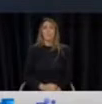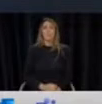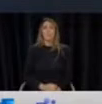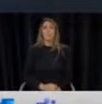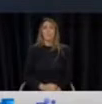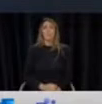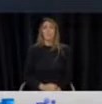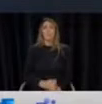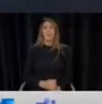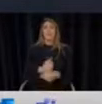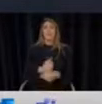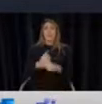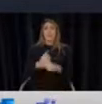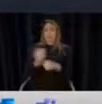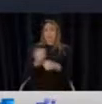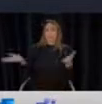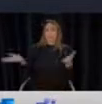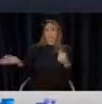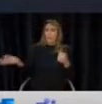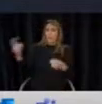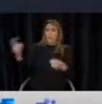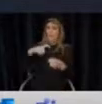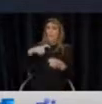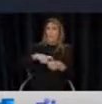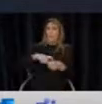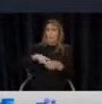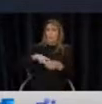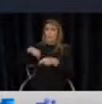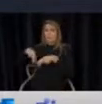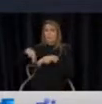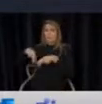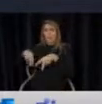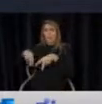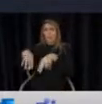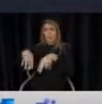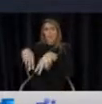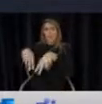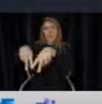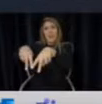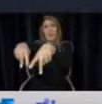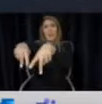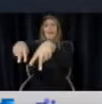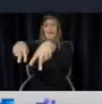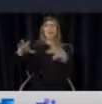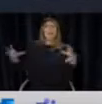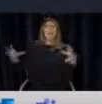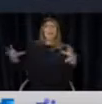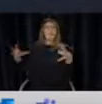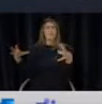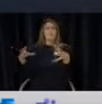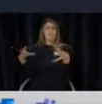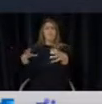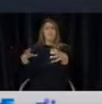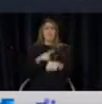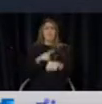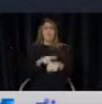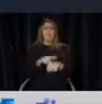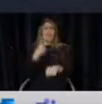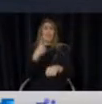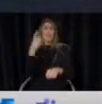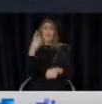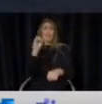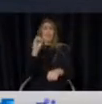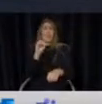gente está retomando, fazendo essa caminhada, então quem quiser participar, a gente vai sair às 10 horas, vai iniciar, na verdade, a entrega